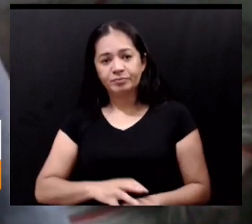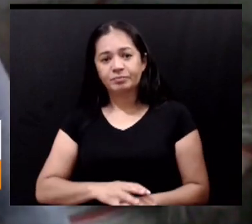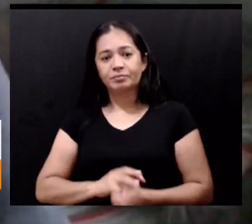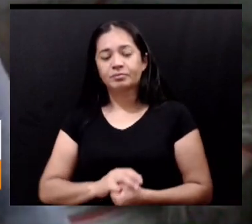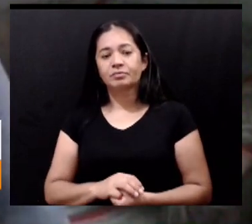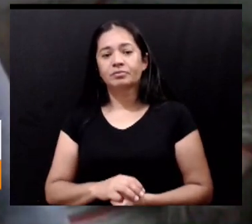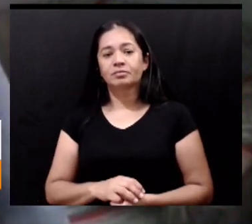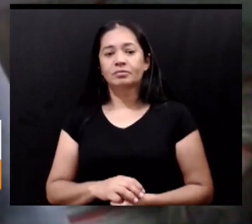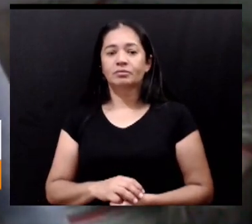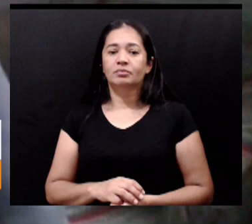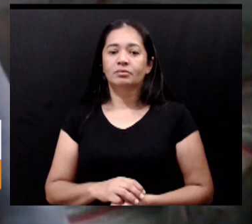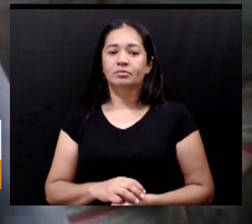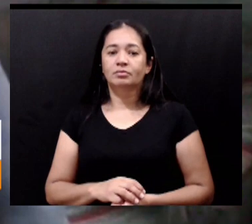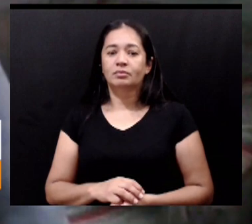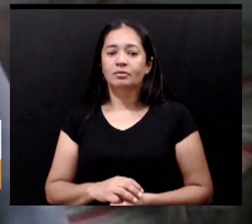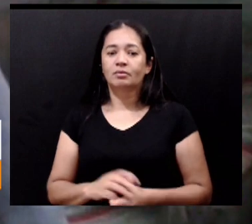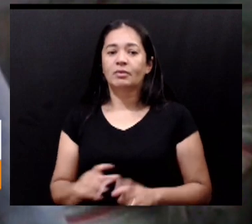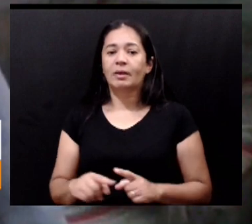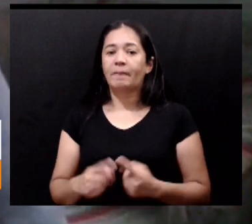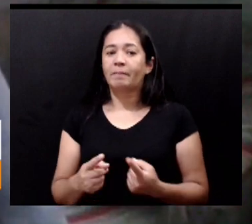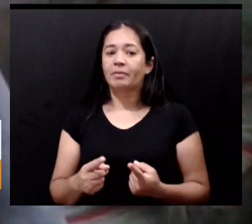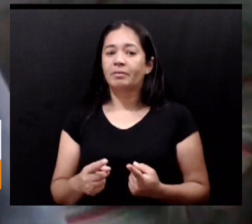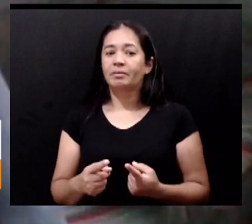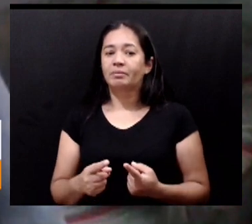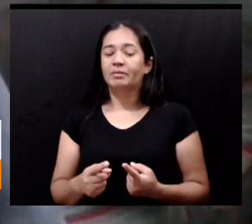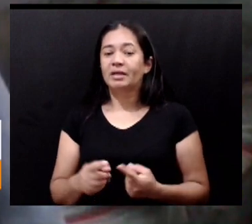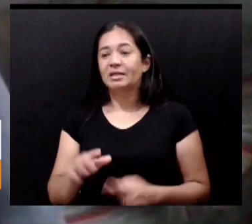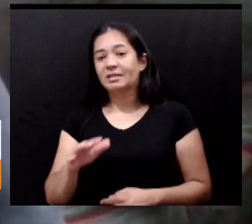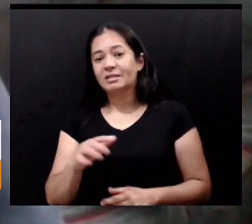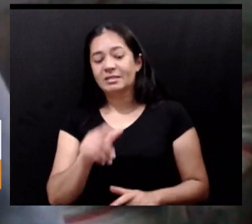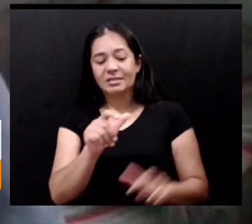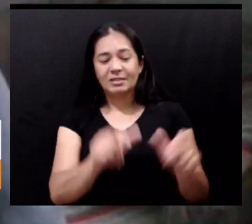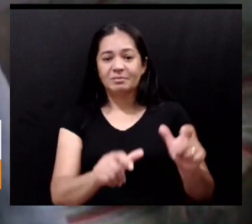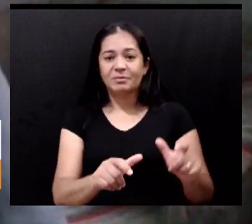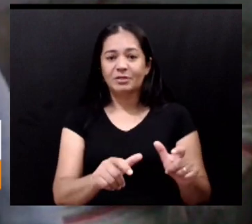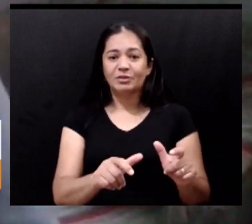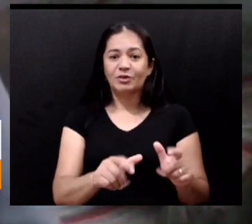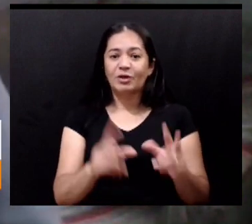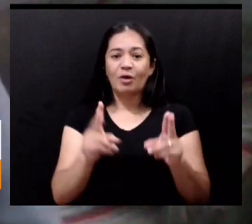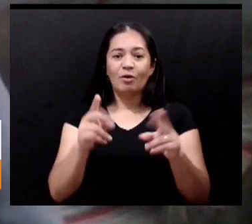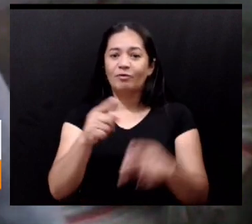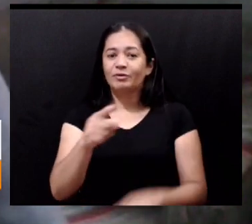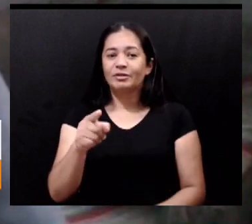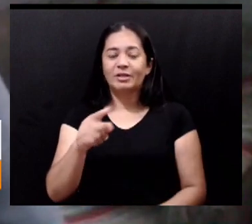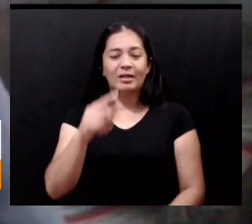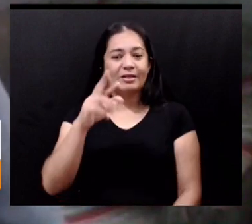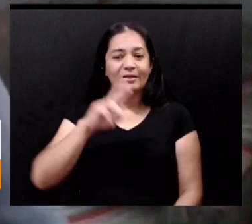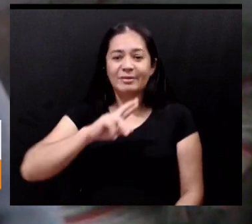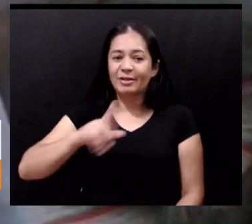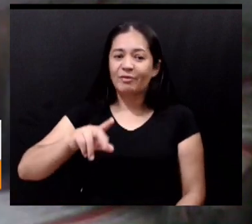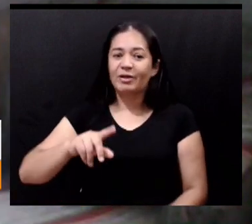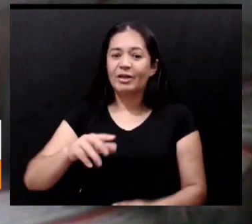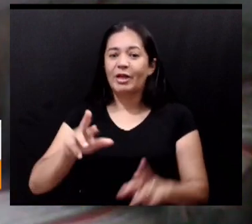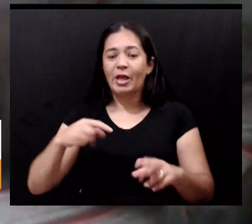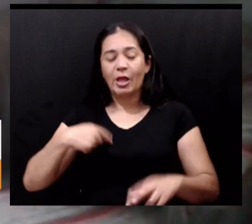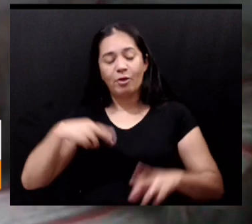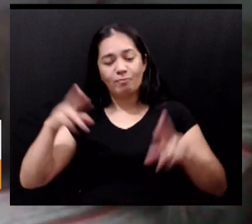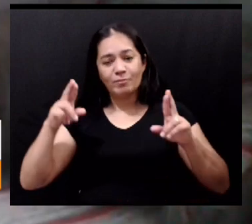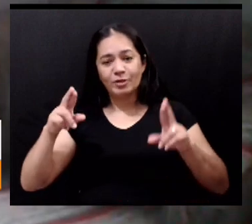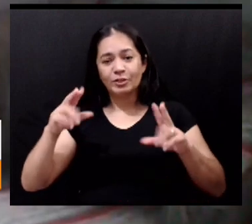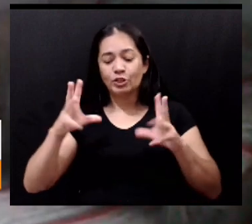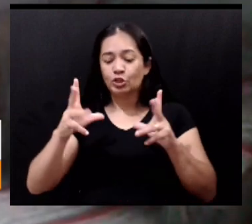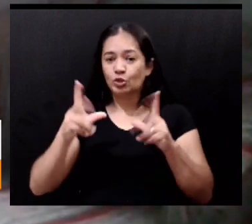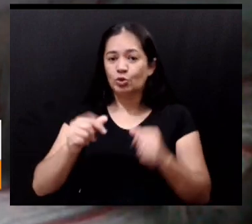Mas isso pode não ser para todo mundo. Eu espero que todos tenhamos fé e entender que fé